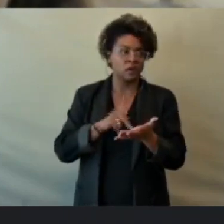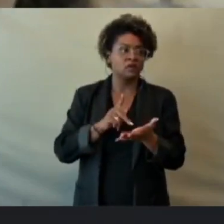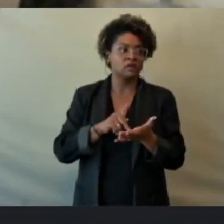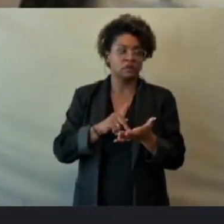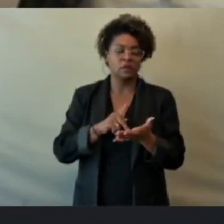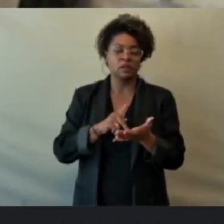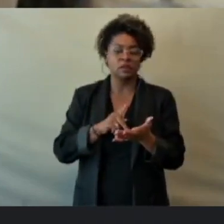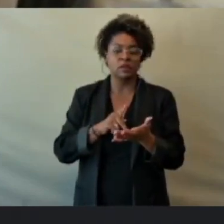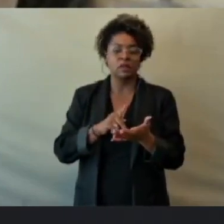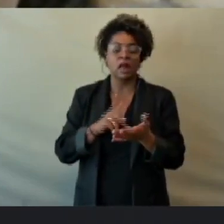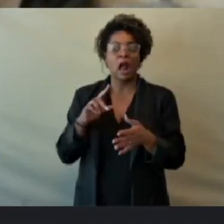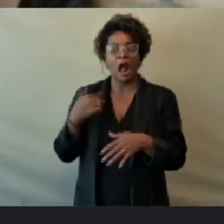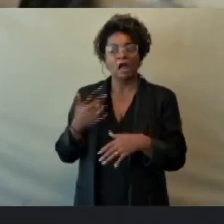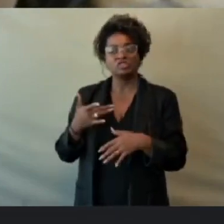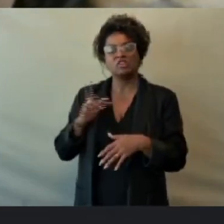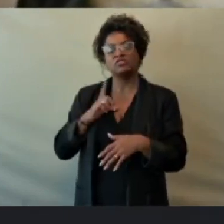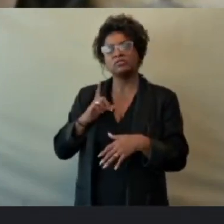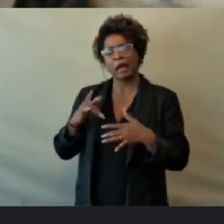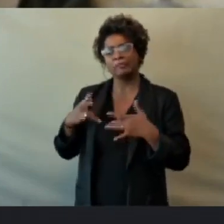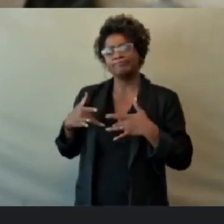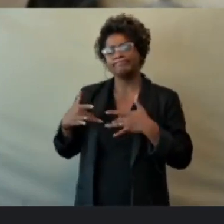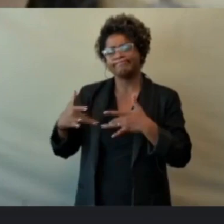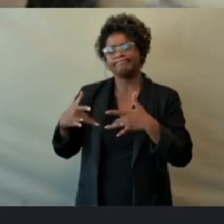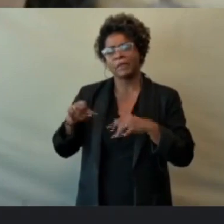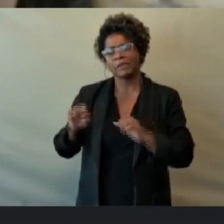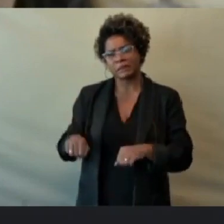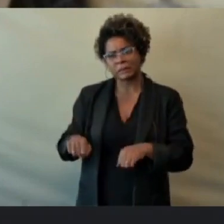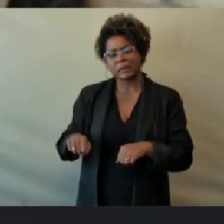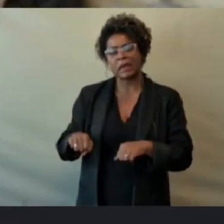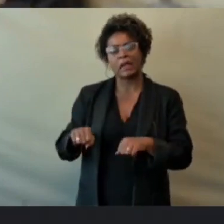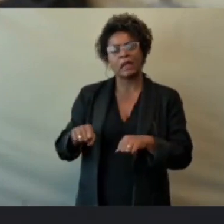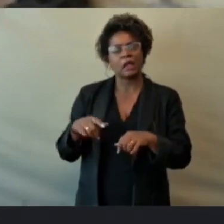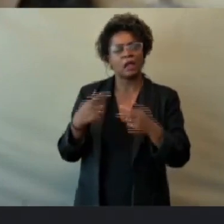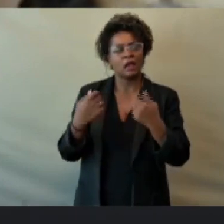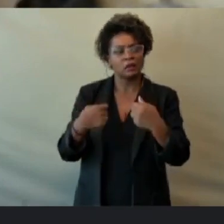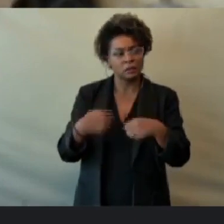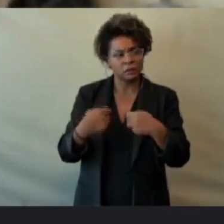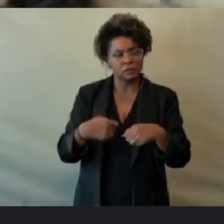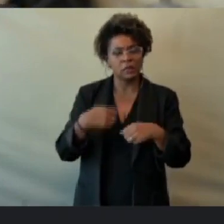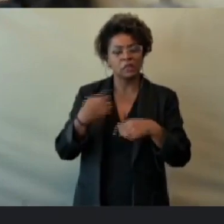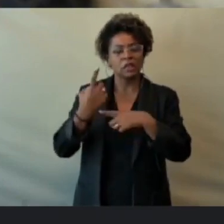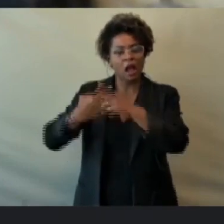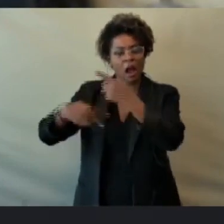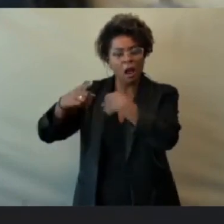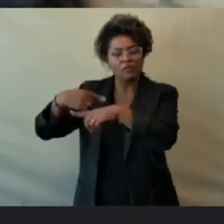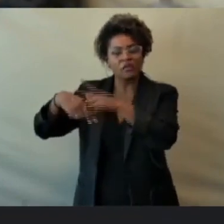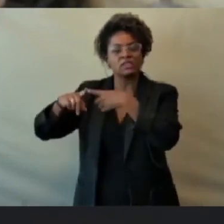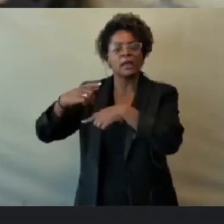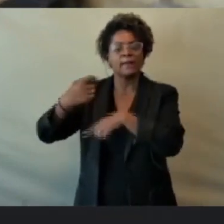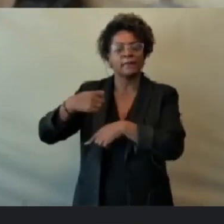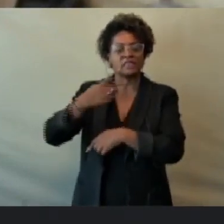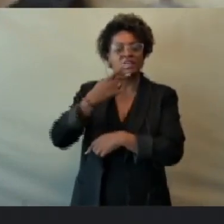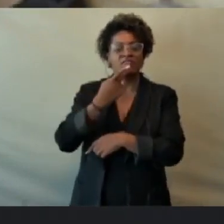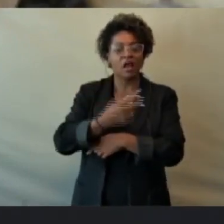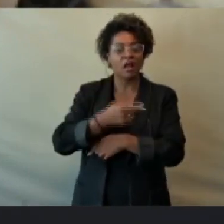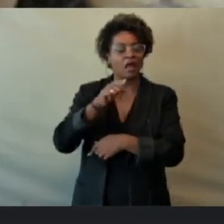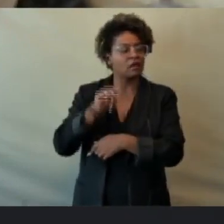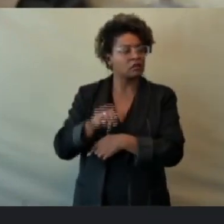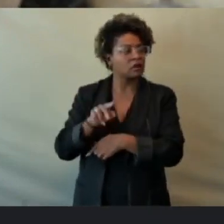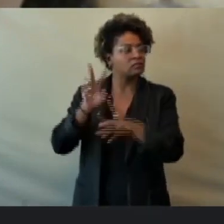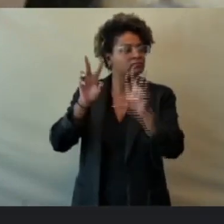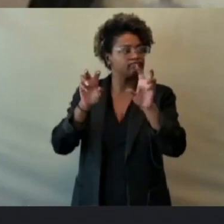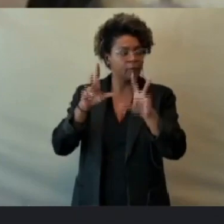situação que realmente precisa avançar precisamos discutir nesse sentido e nós também estamos juntos mas só para deixar essa